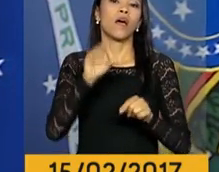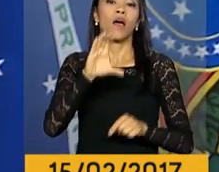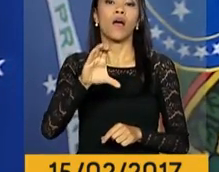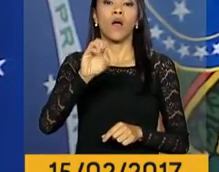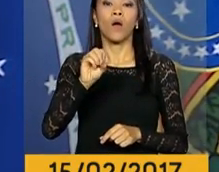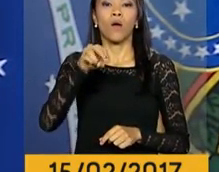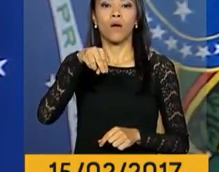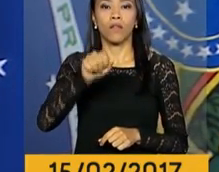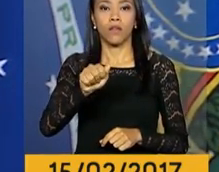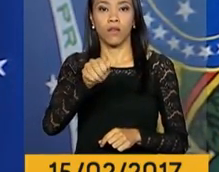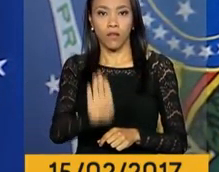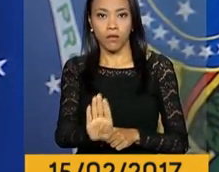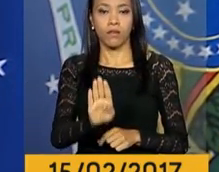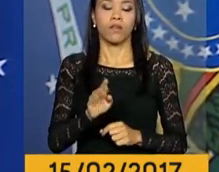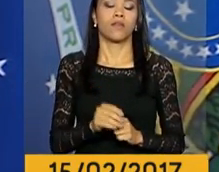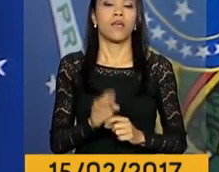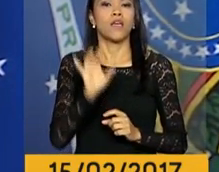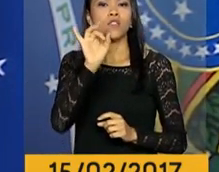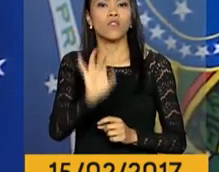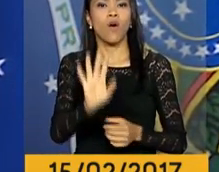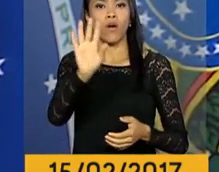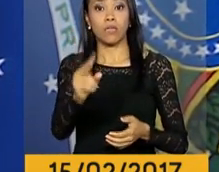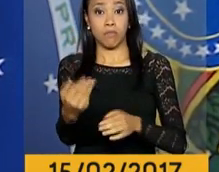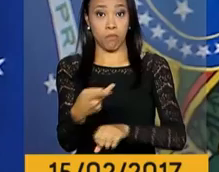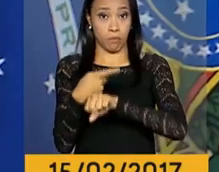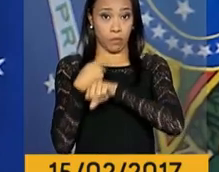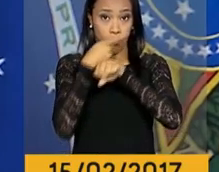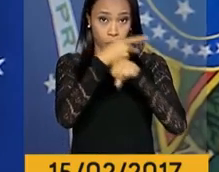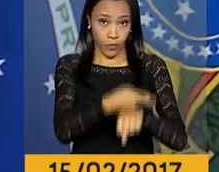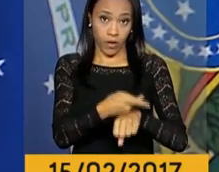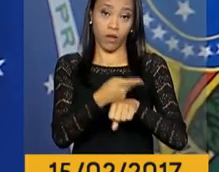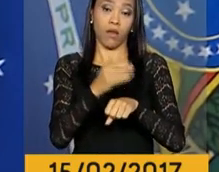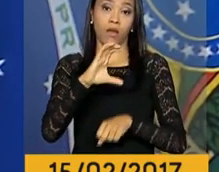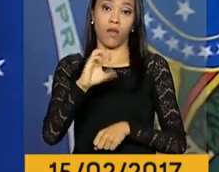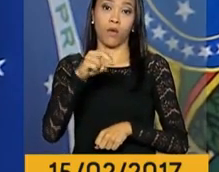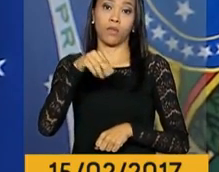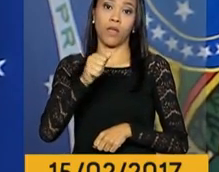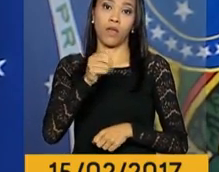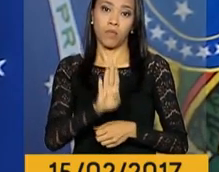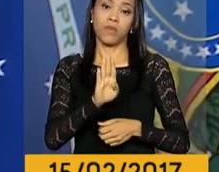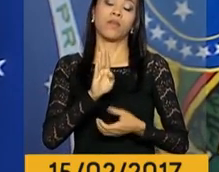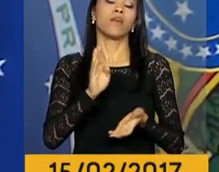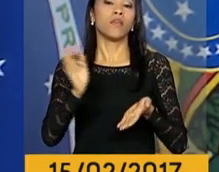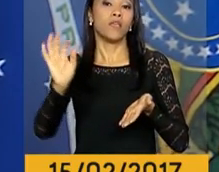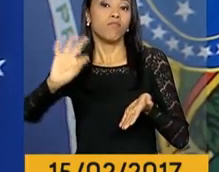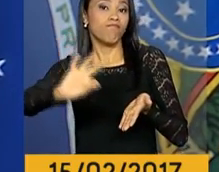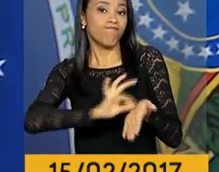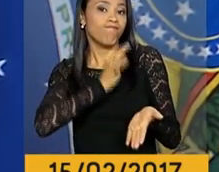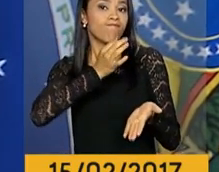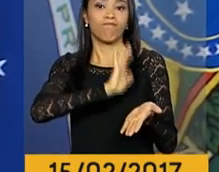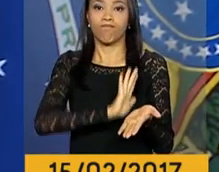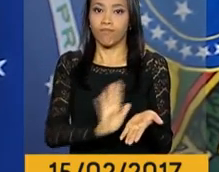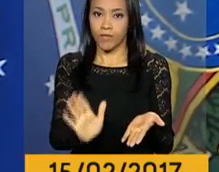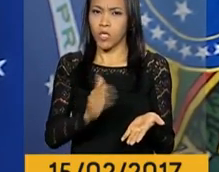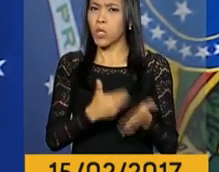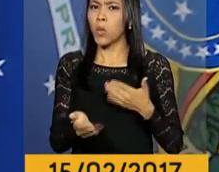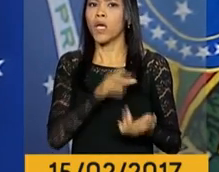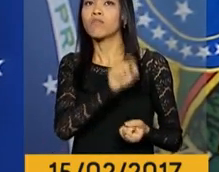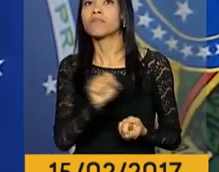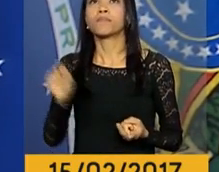fazer o cadastro lá na CONAP e em qualquer das unidades operacionais. eh da